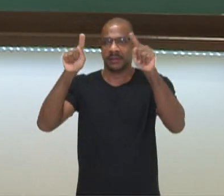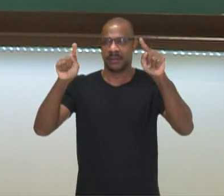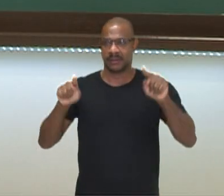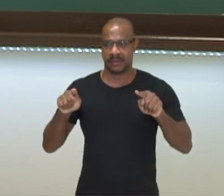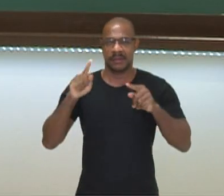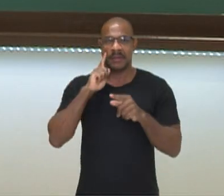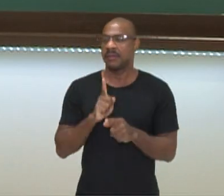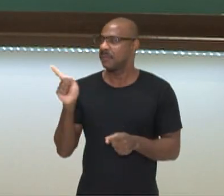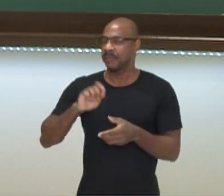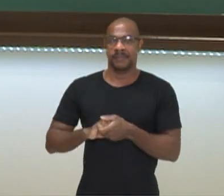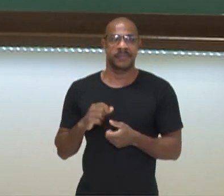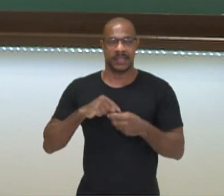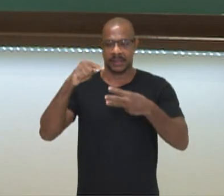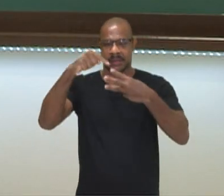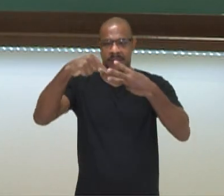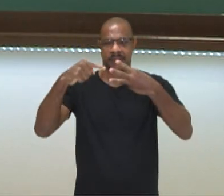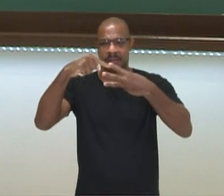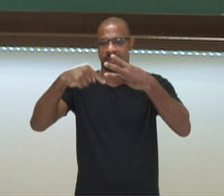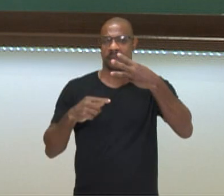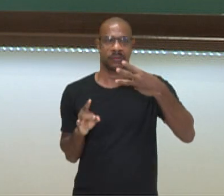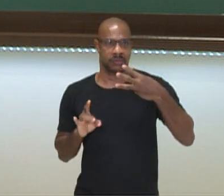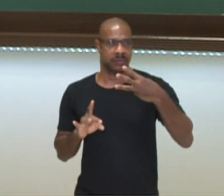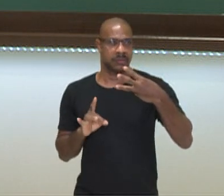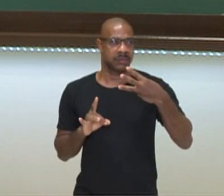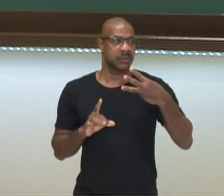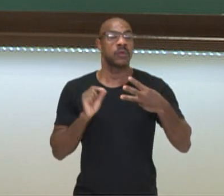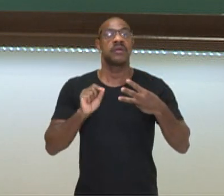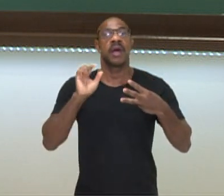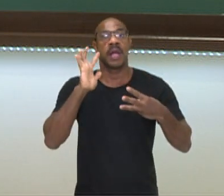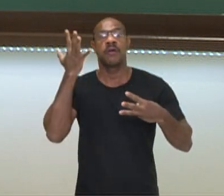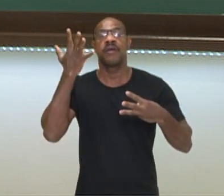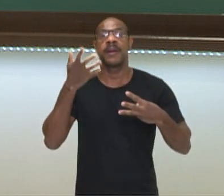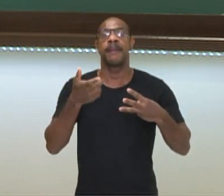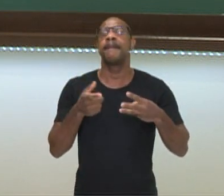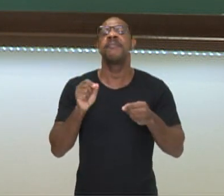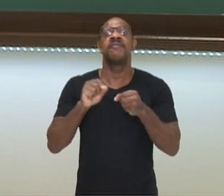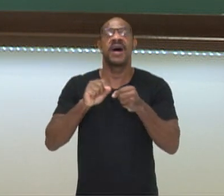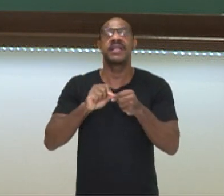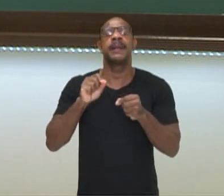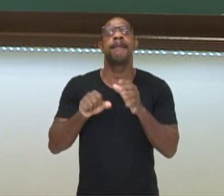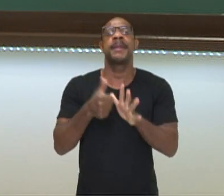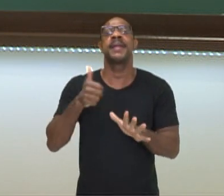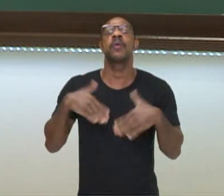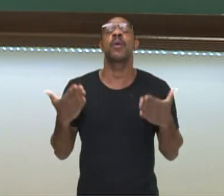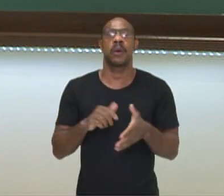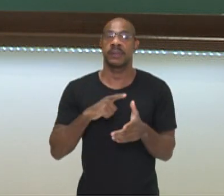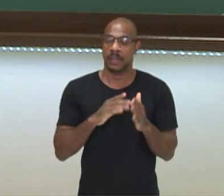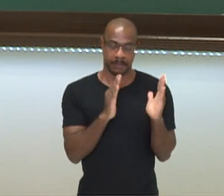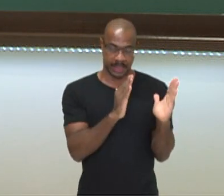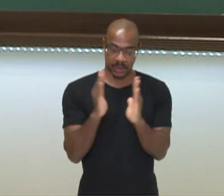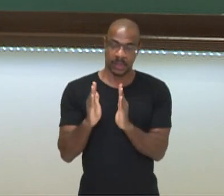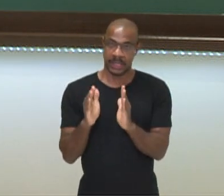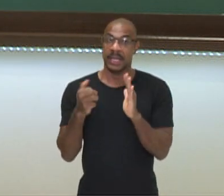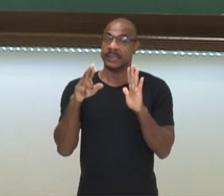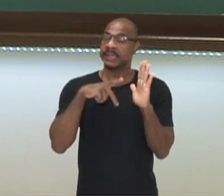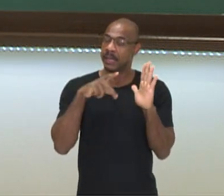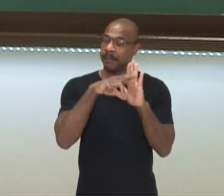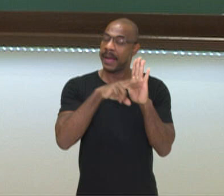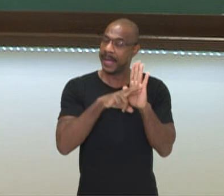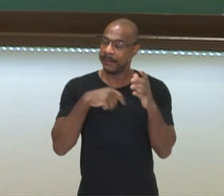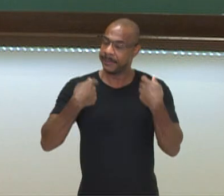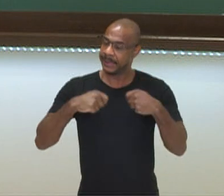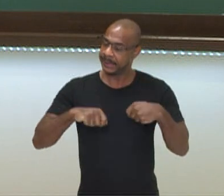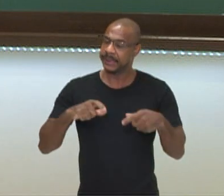associação, aparecendo os três, o que eu vou resolver primeiro? Tem uma sequência? Tem uma sequência que ela